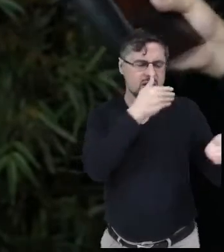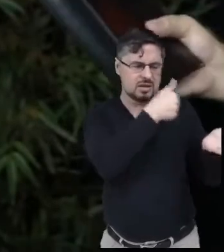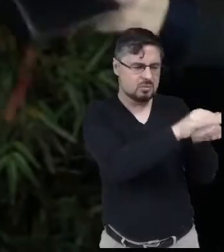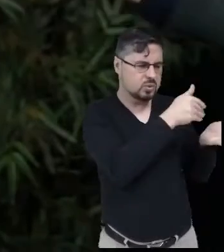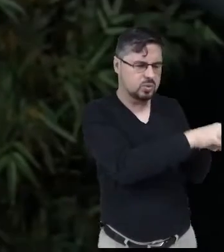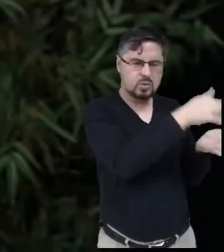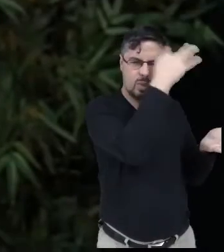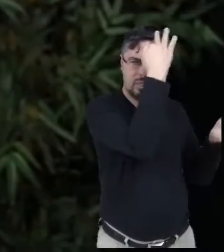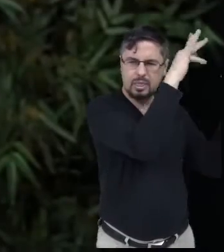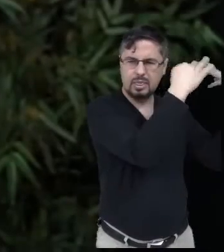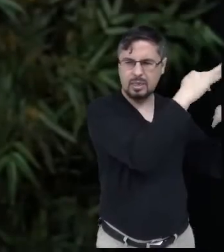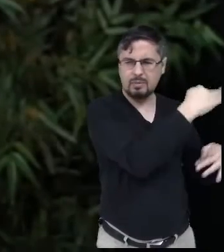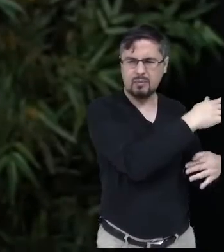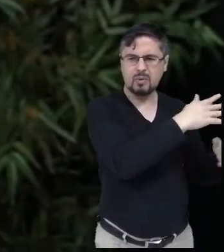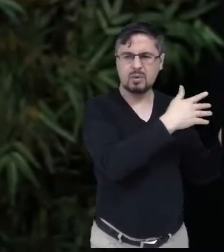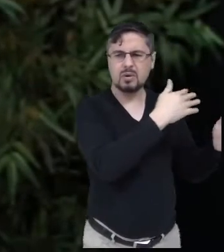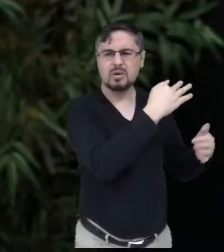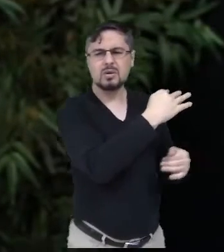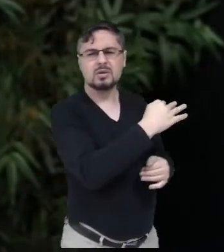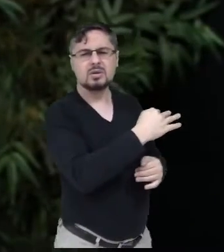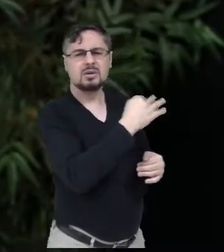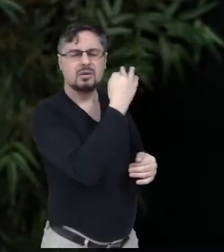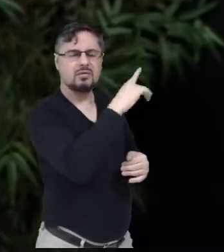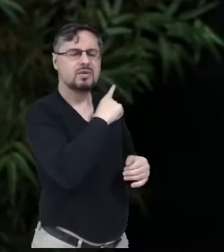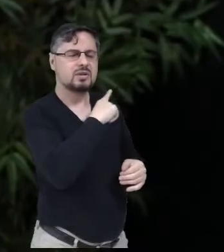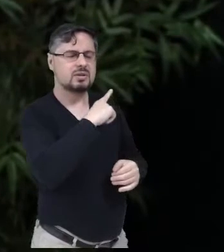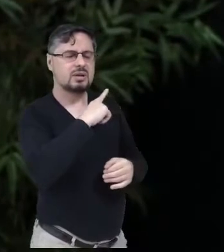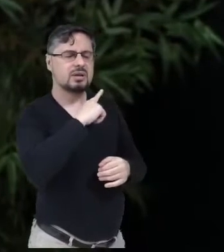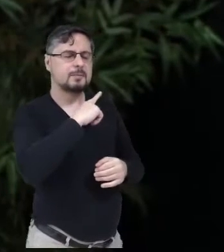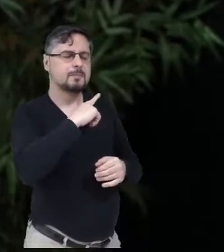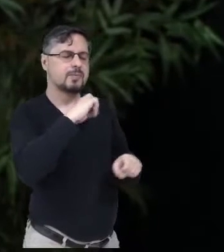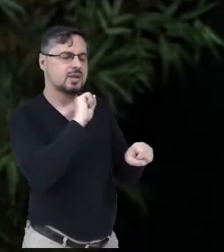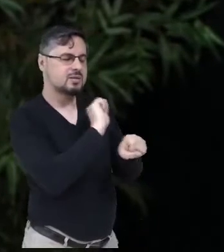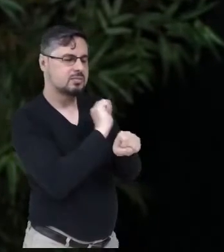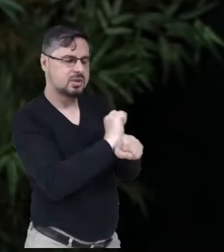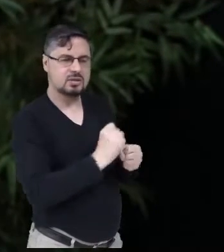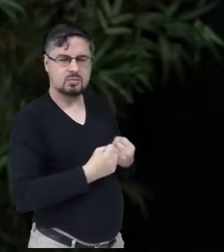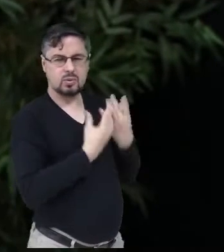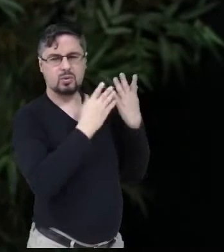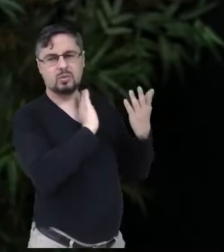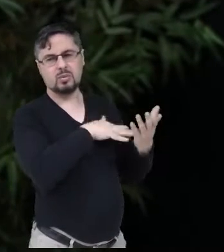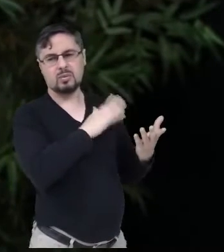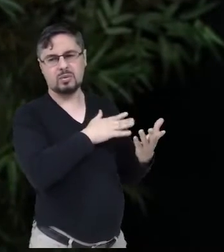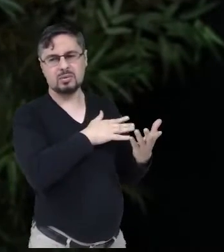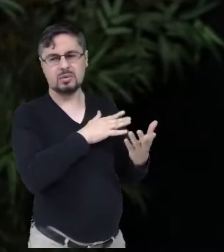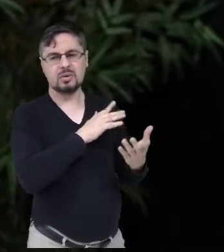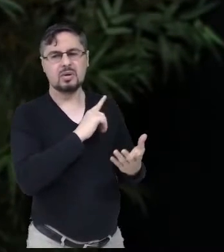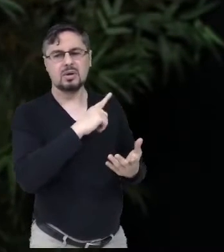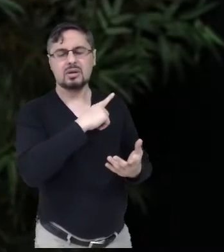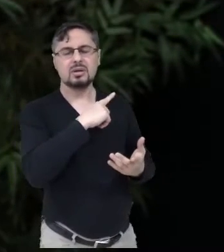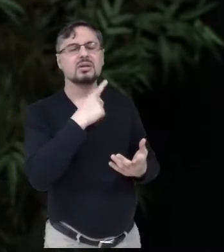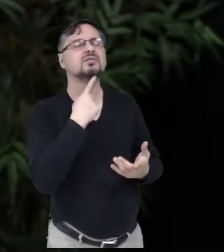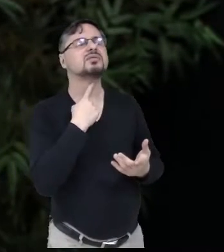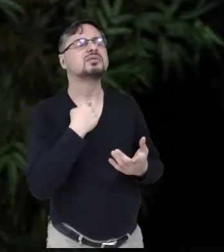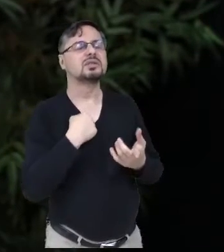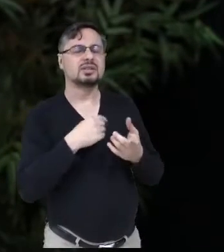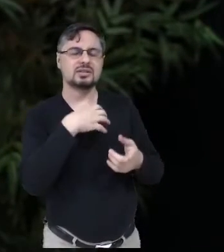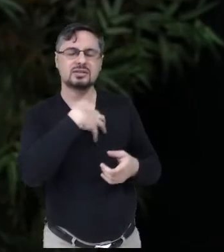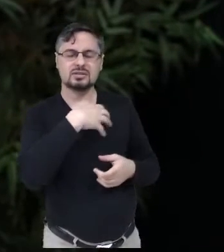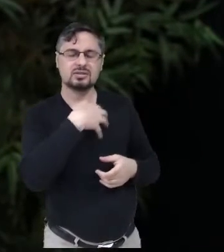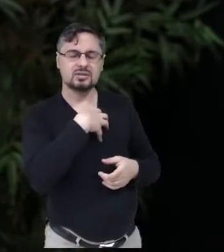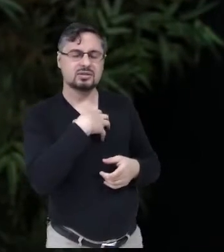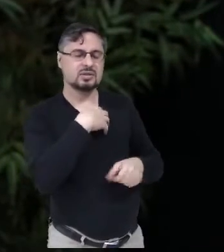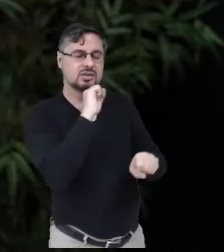muito tempo a esperança despertou em seu coração e a condição de sentir a esperança